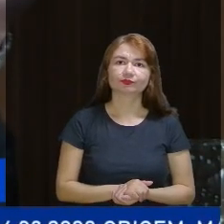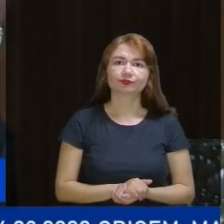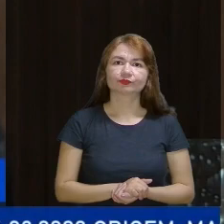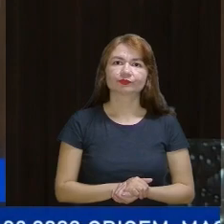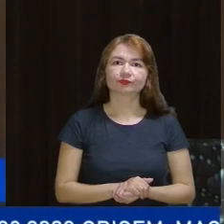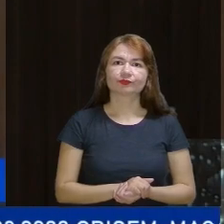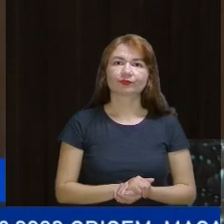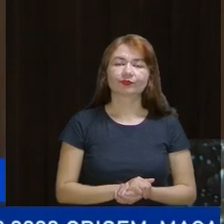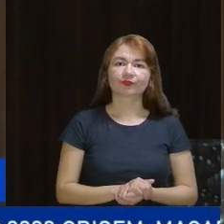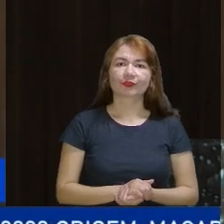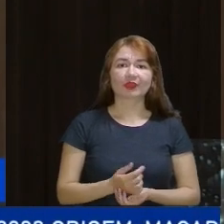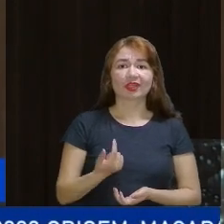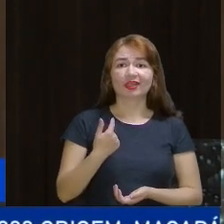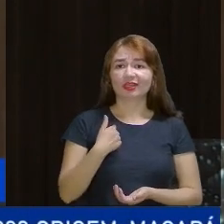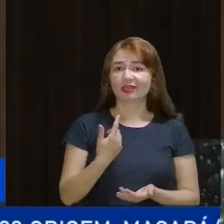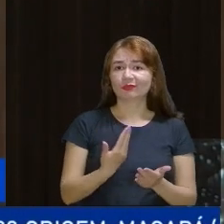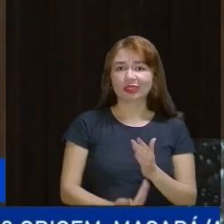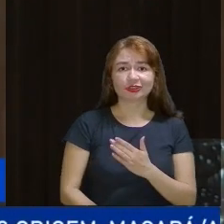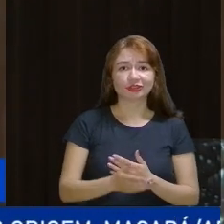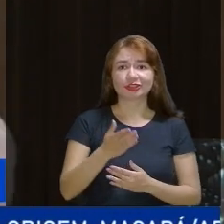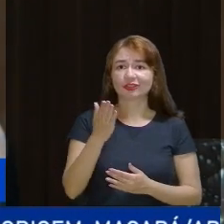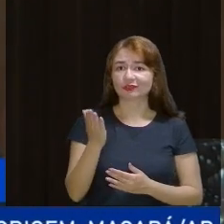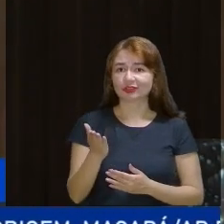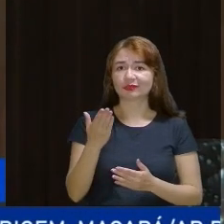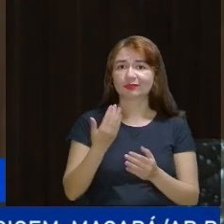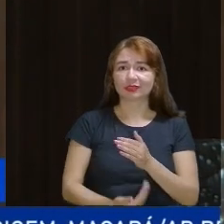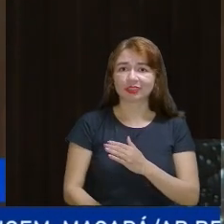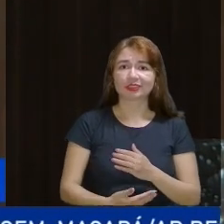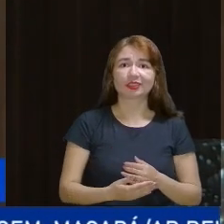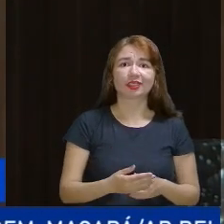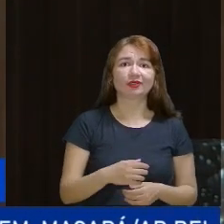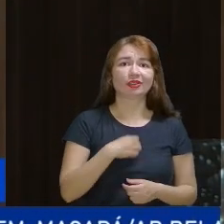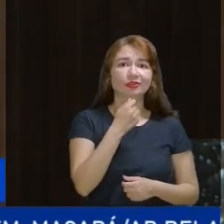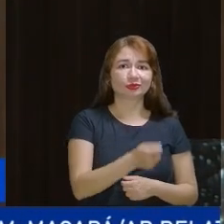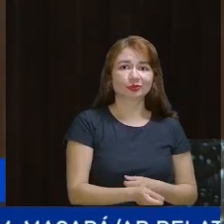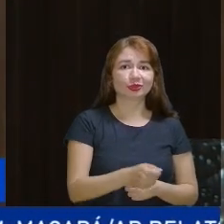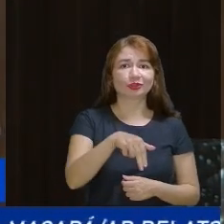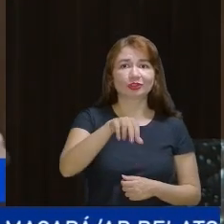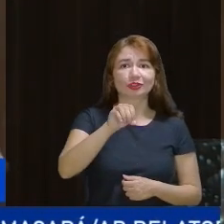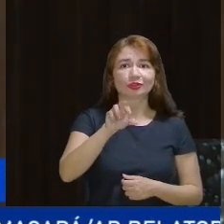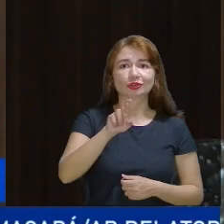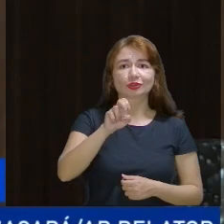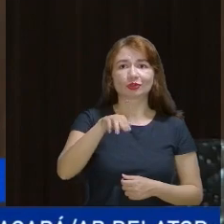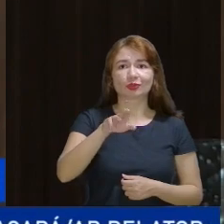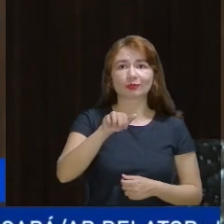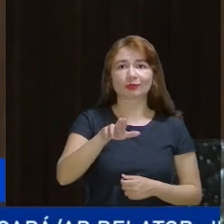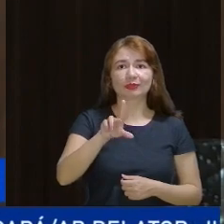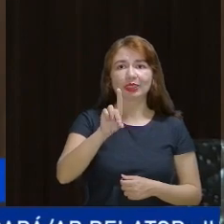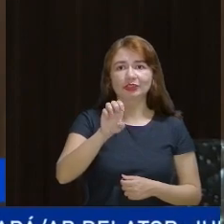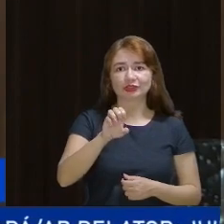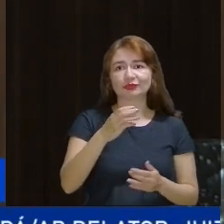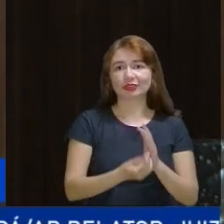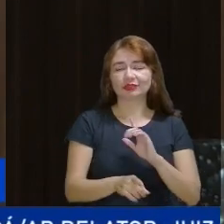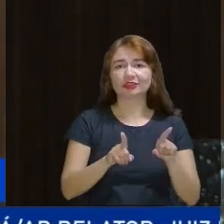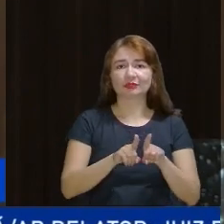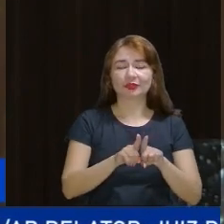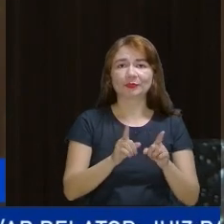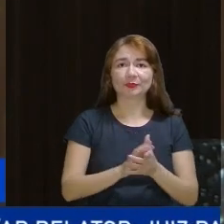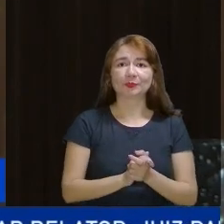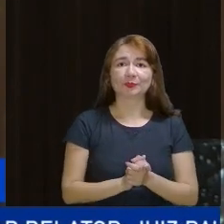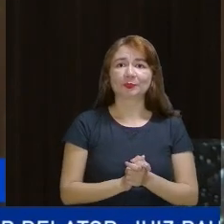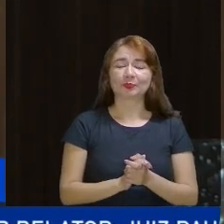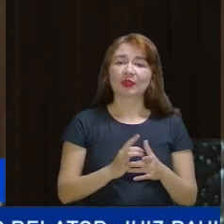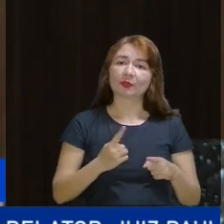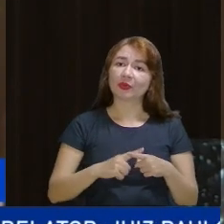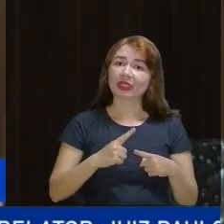Normandes também foi vencido, porque nós não estávamos conhecendo, né, e aplicando a